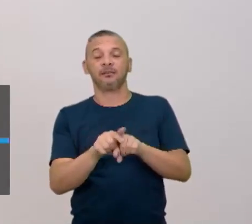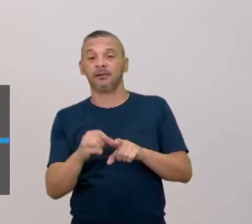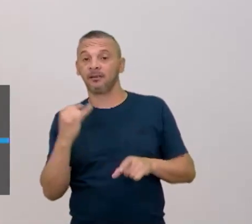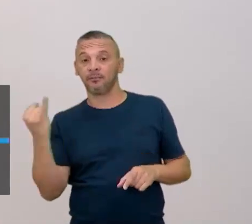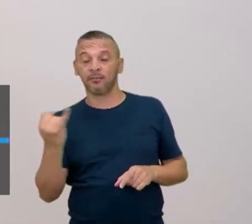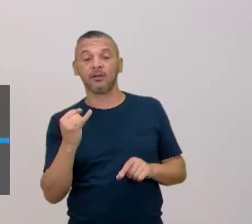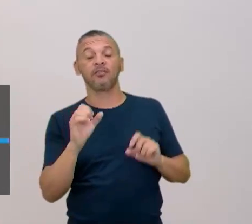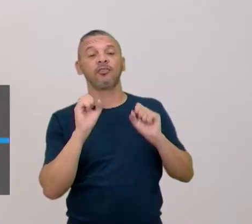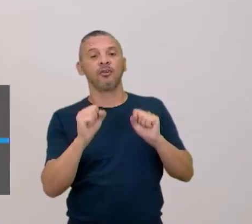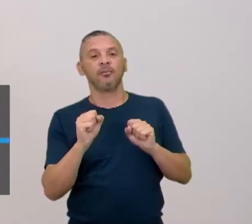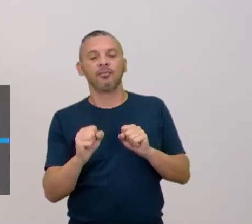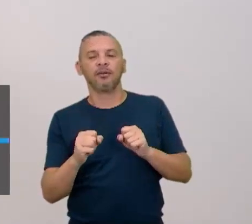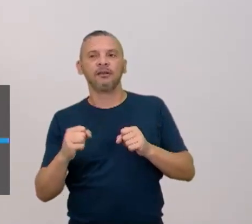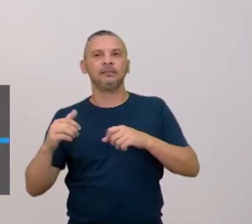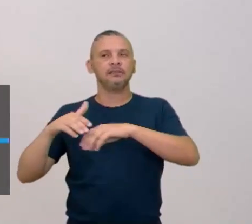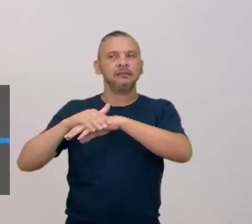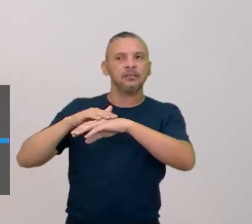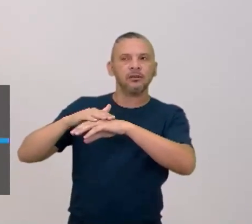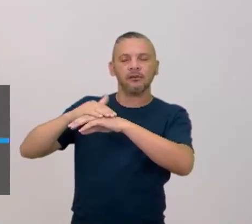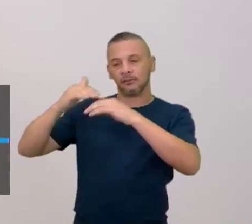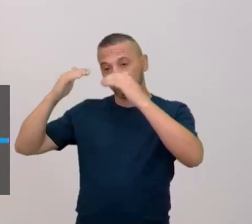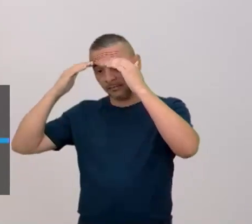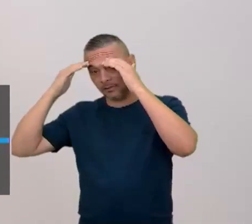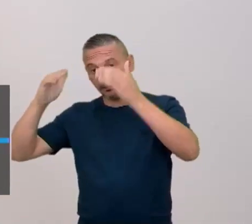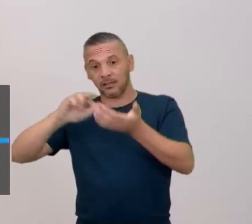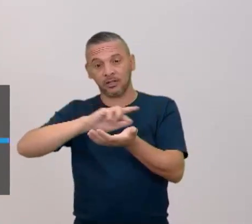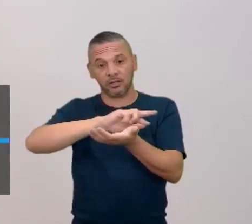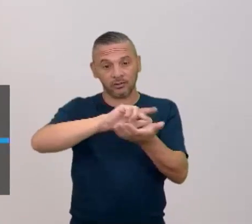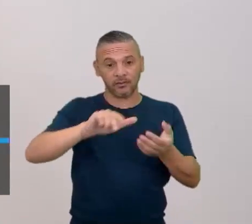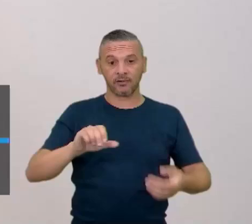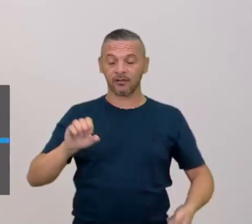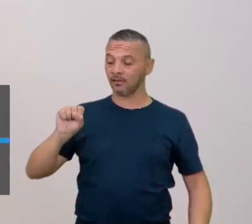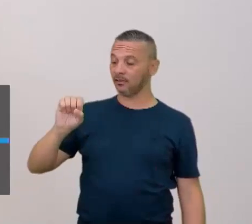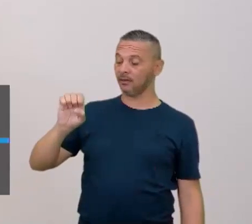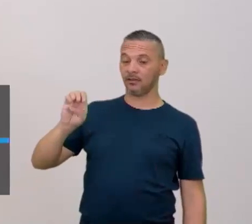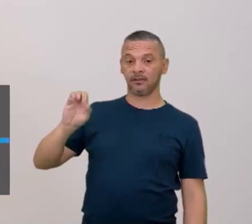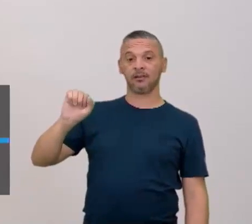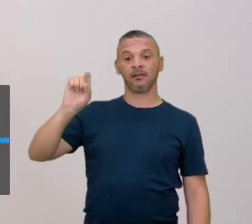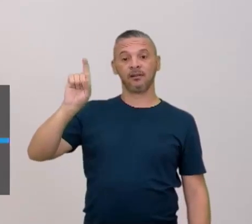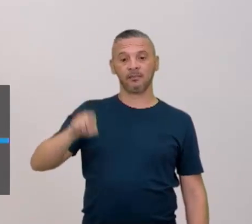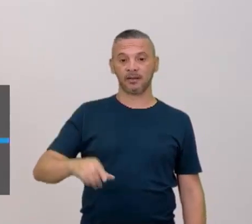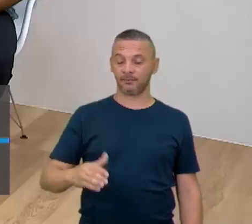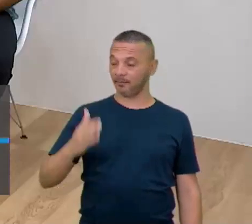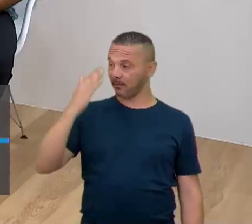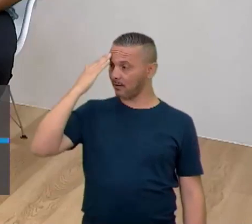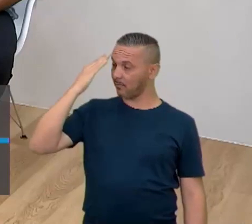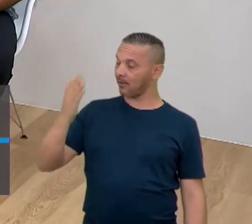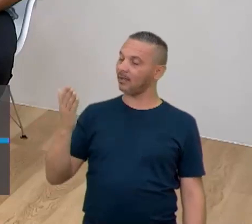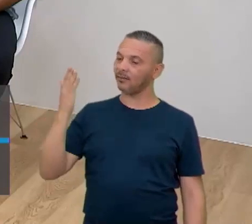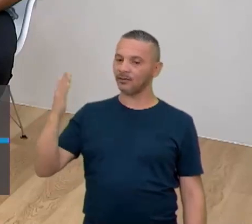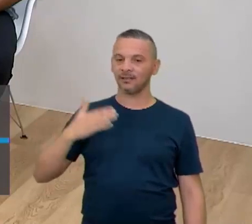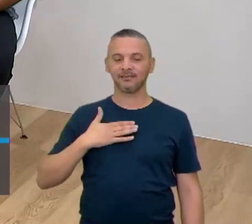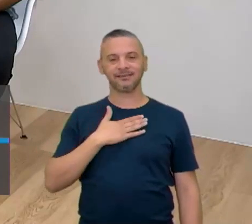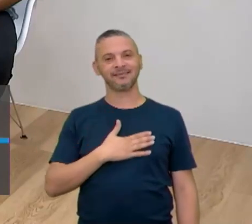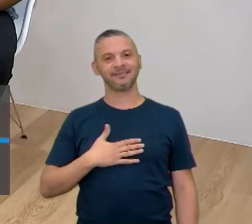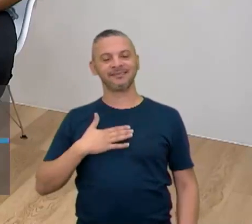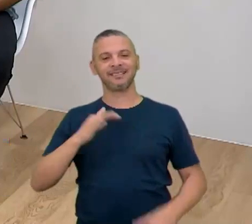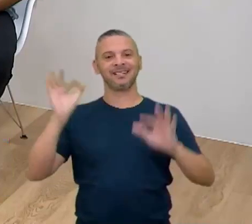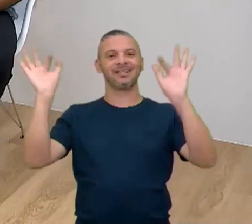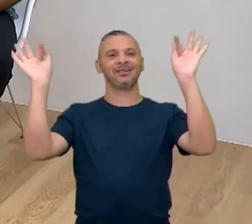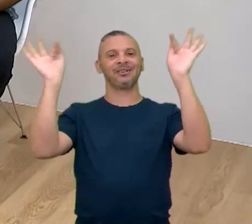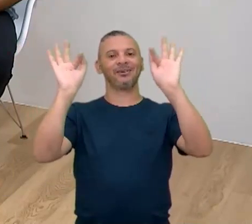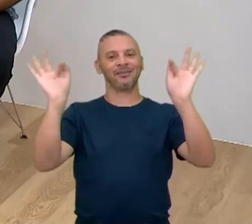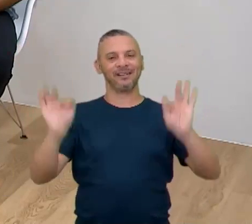de discutir e sempre respeitar. Professor Seba, nesse primeiro momento, muito obrigado, fiquei muito feliz e com